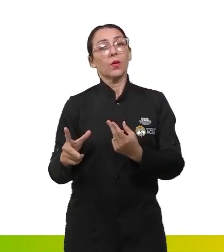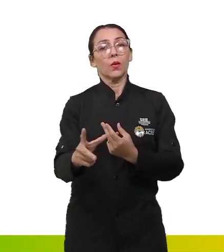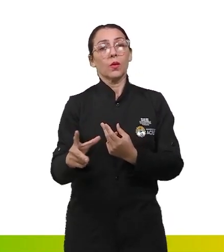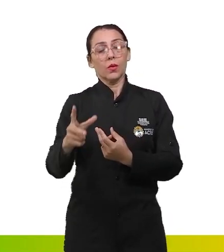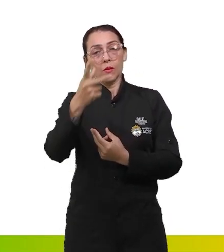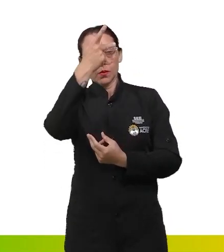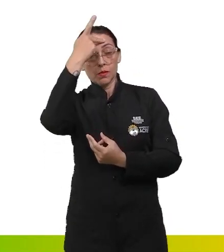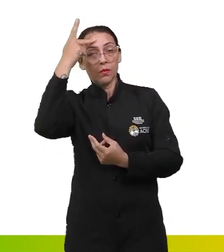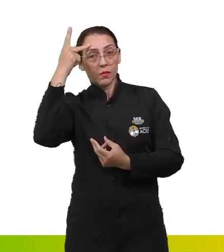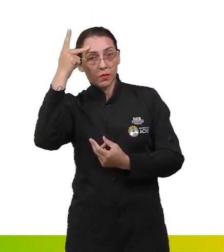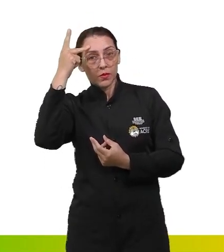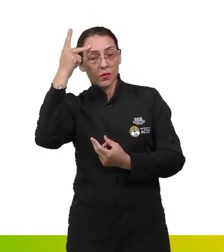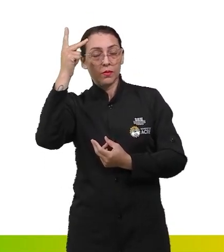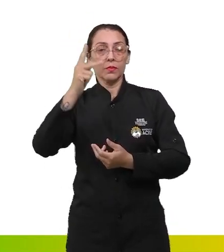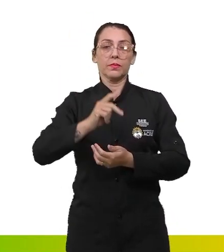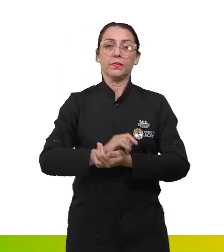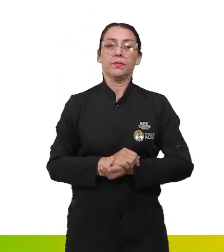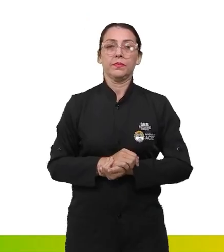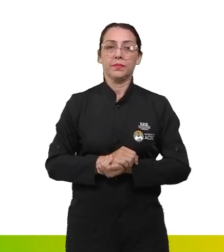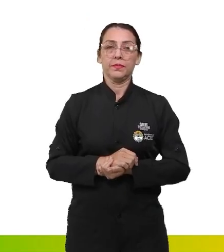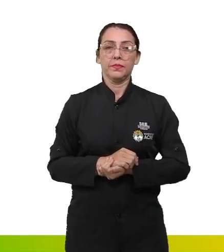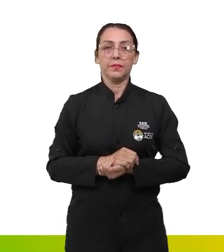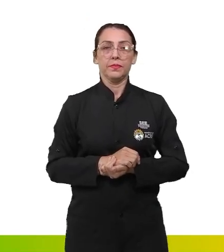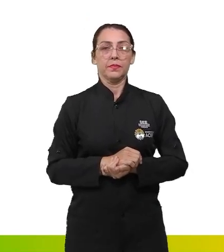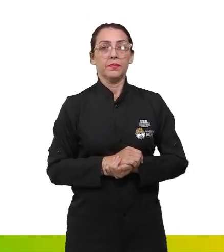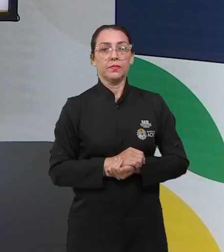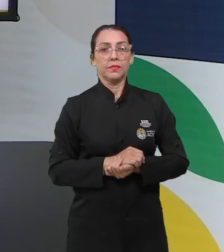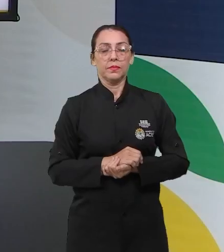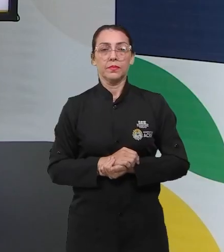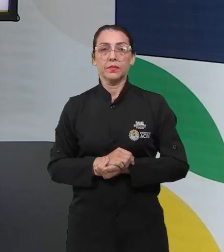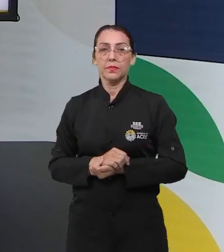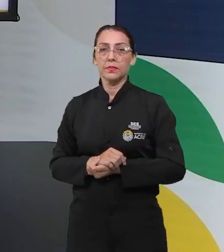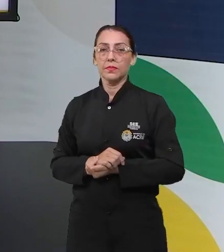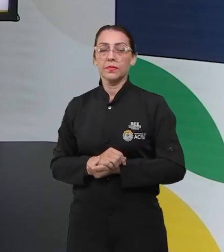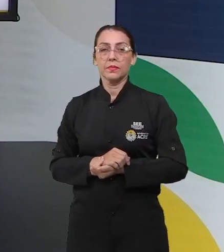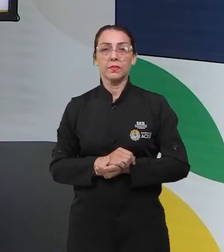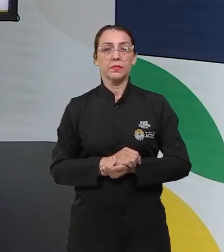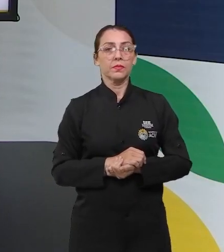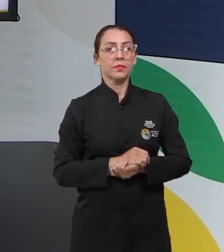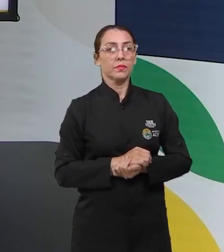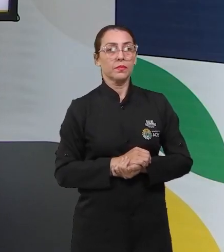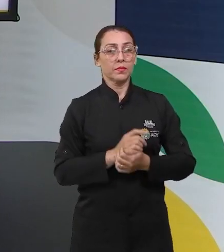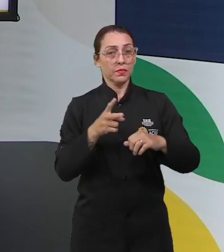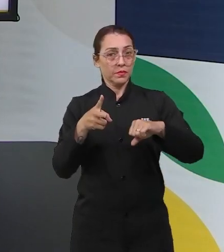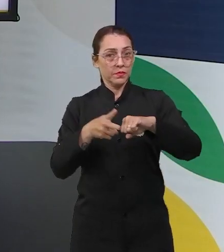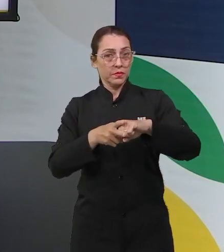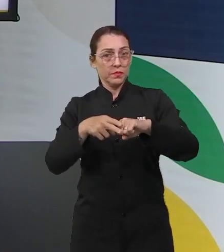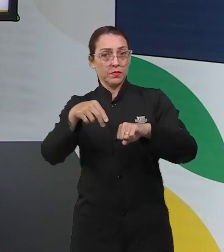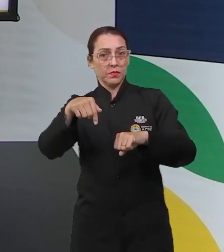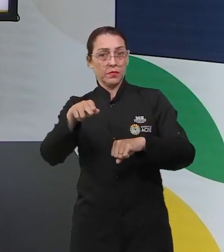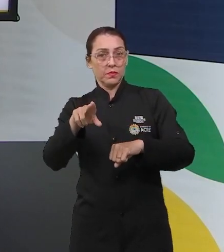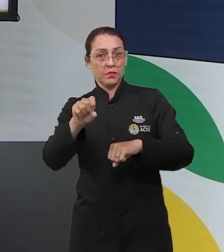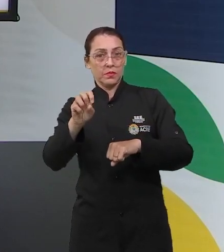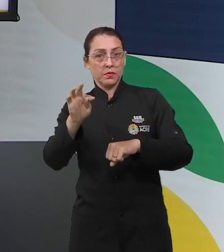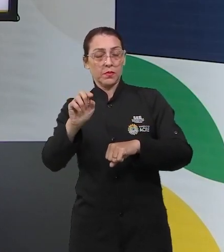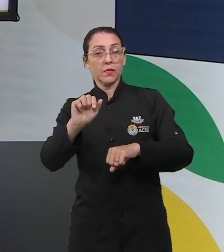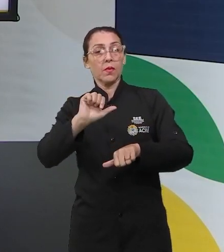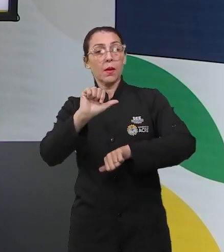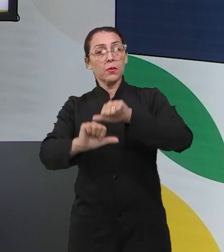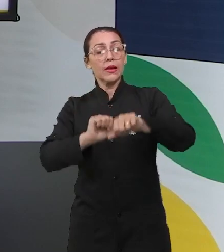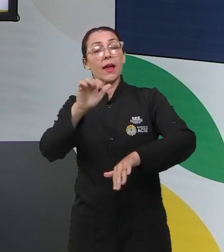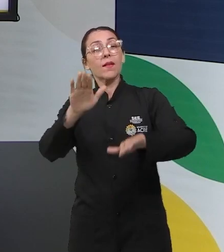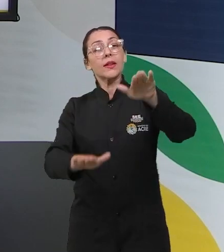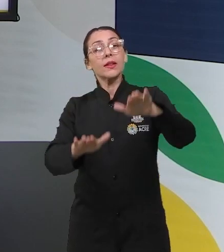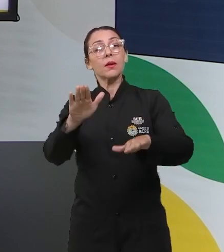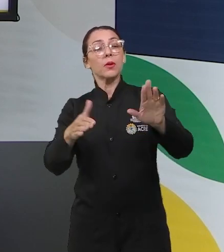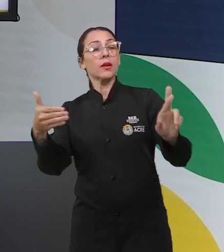tu, e a ele e usted, já se referindo à terceira pessoa, tá, então o verbo gustar, ele muda de acordo com o objeto a que